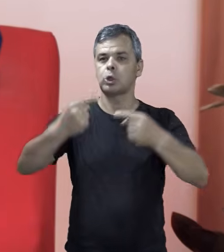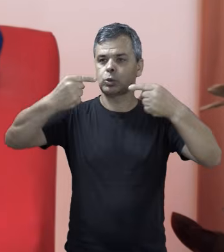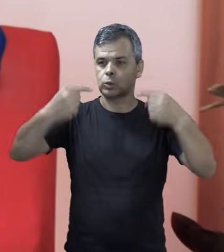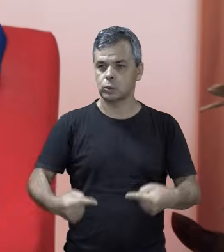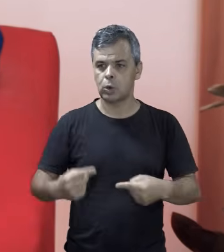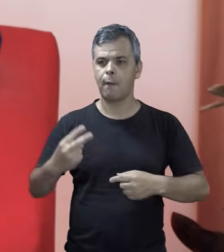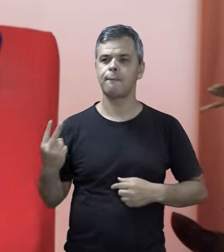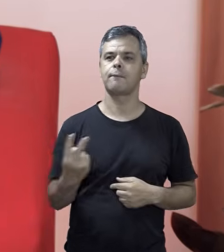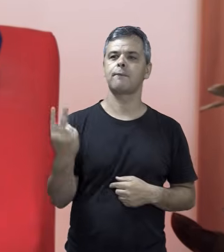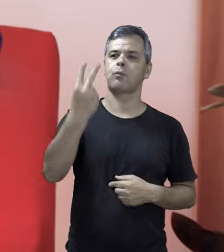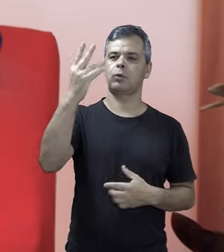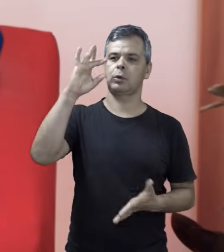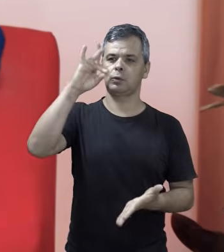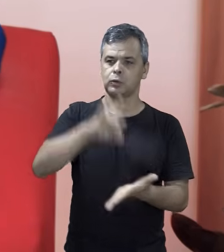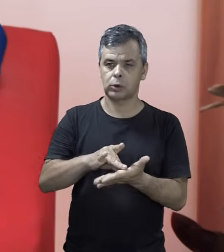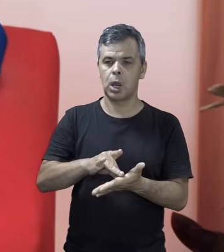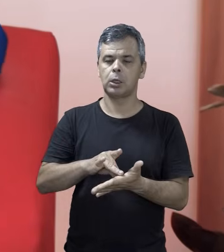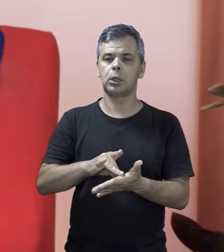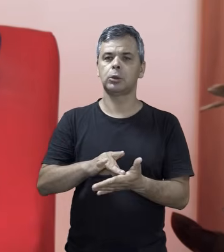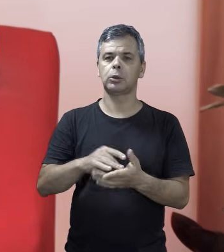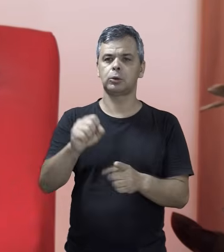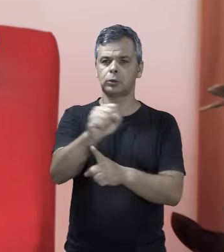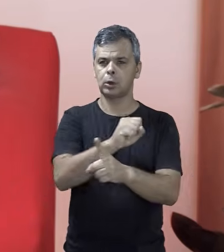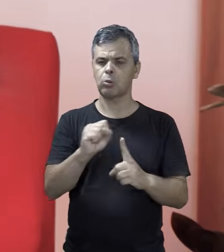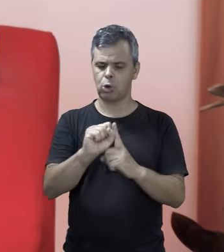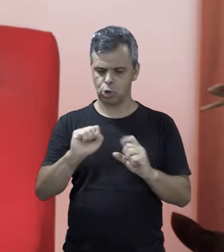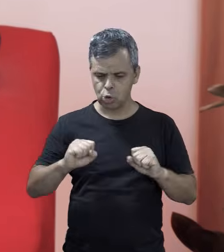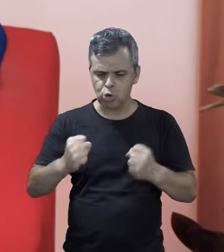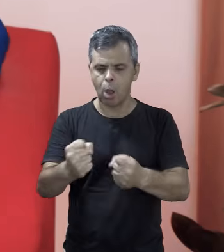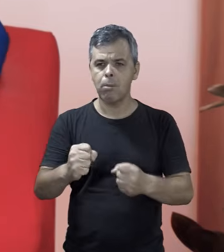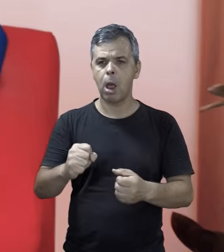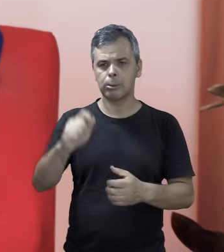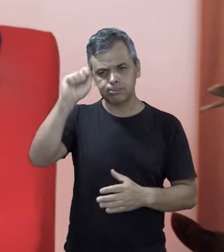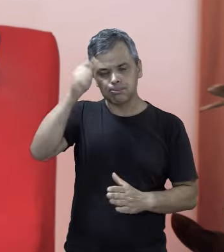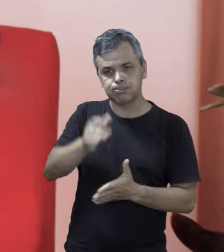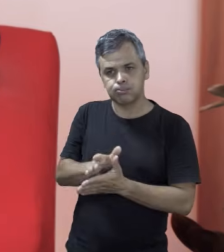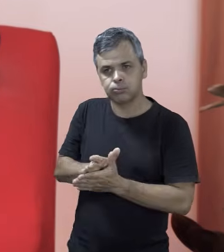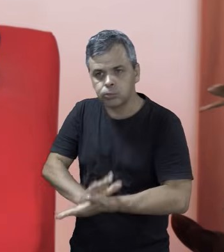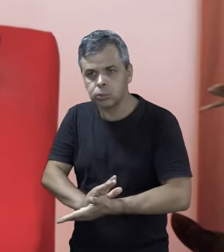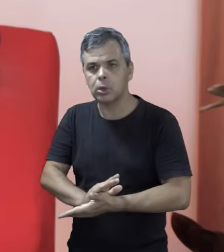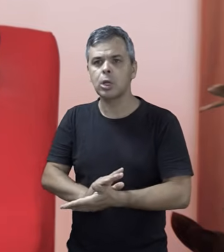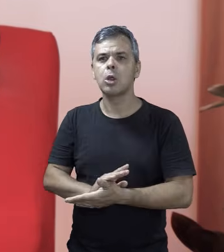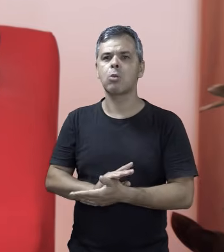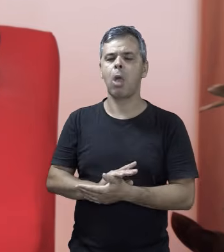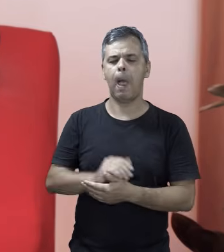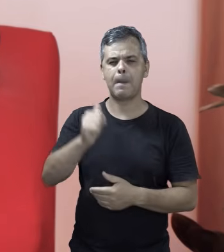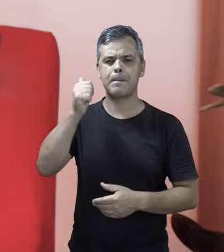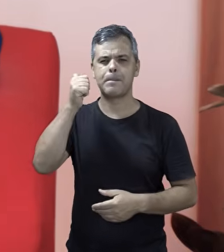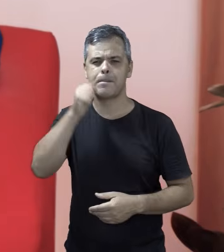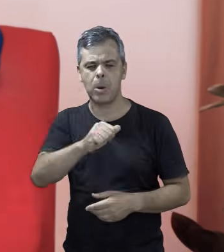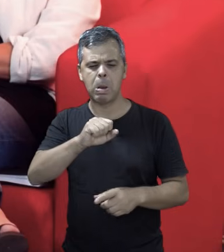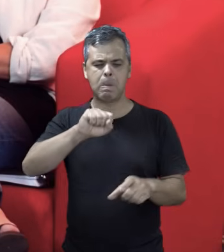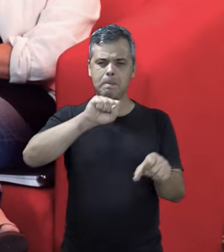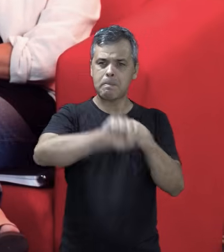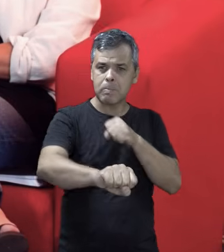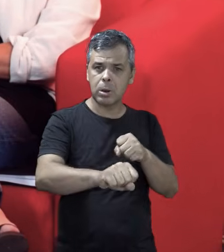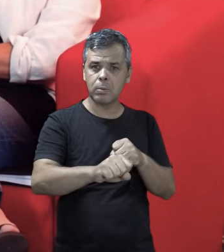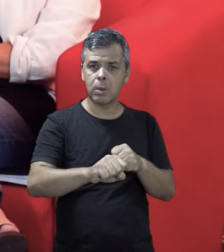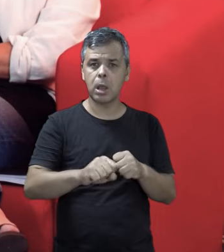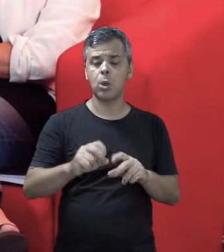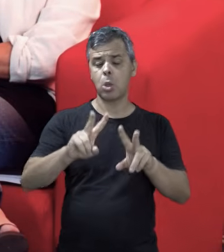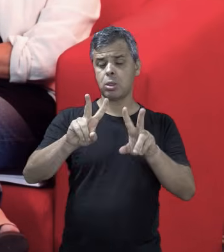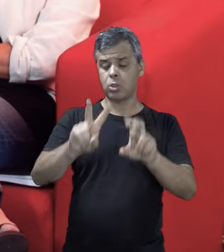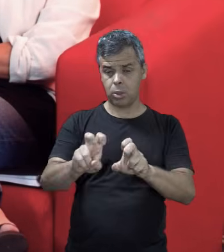de valores reais na sociedade. Então, enfrentar o racismo, enfrentar o feminicídio contra as mulheres, são pautas,